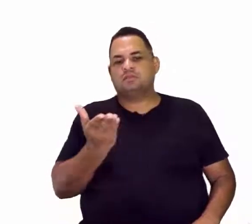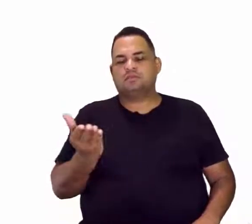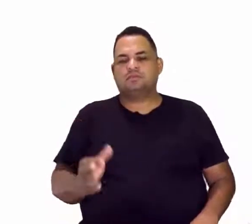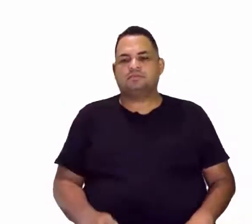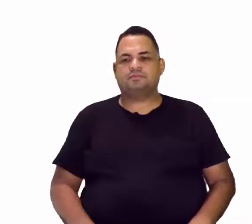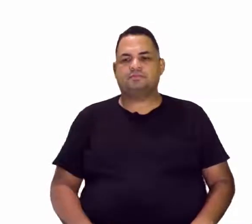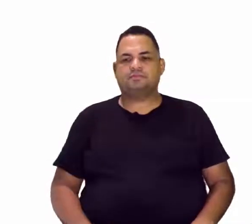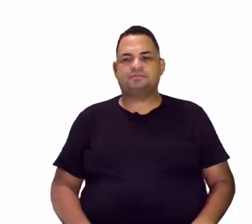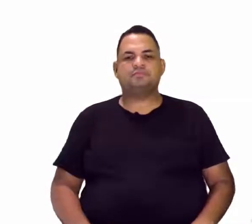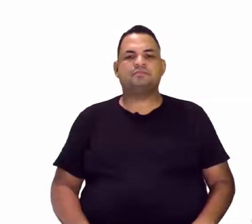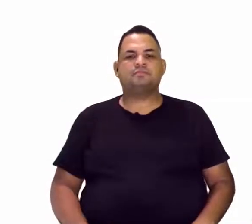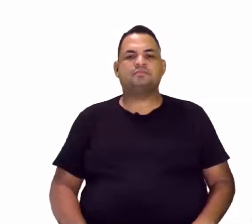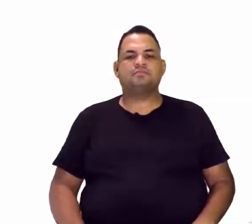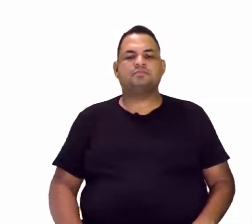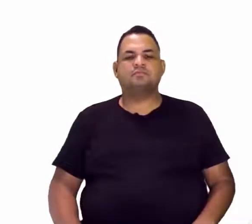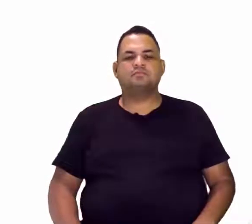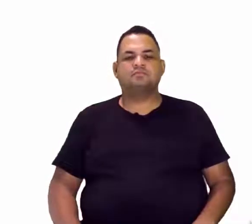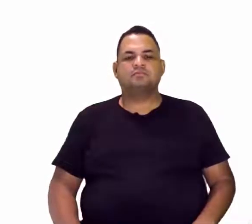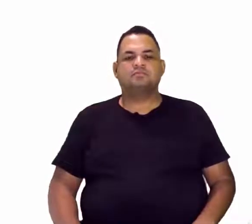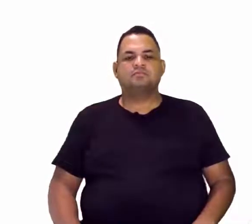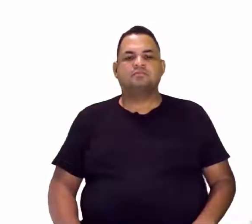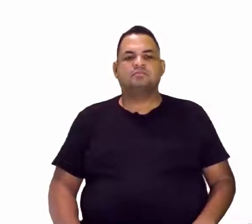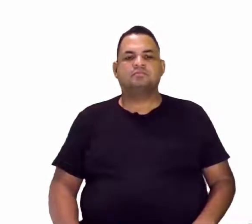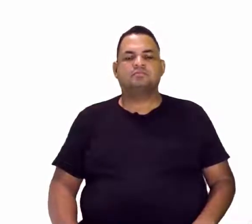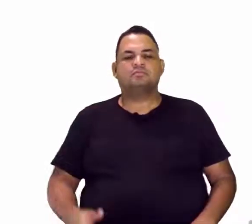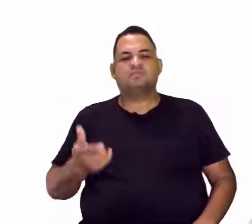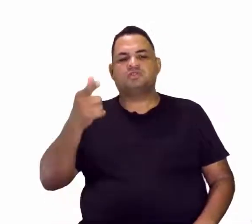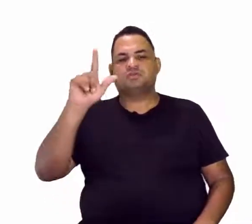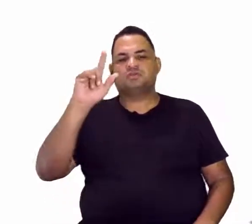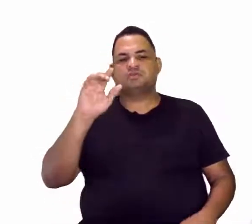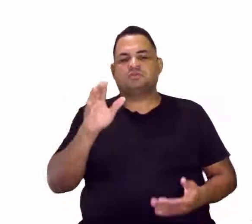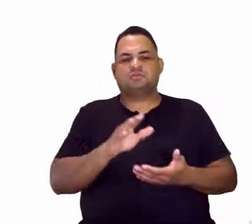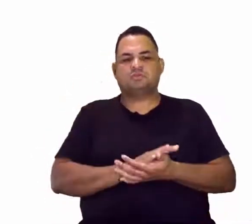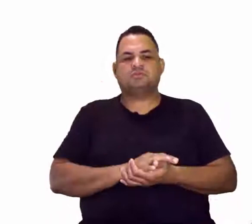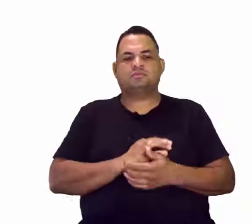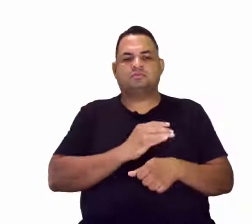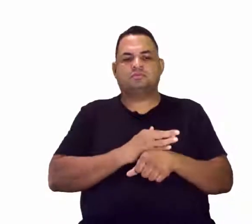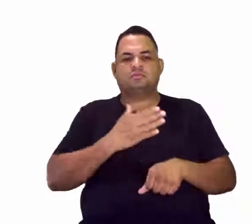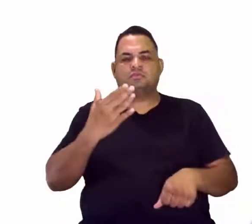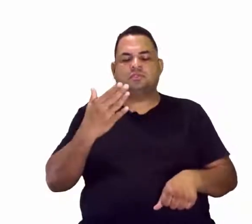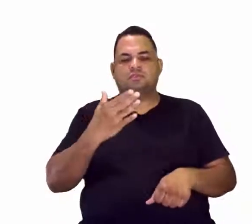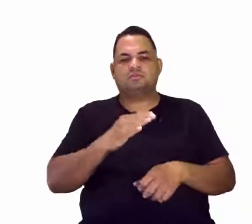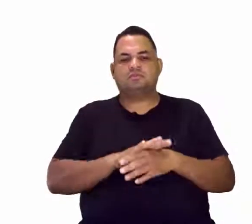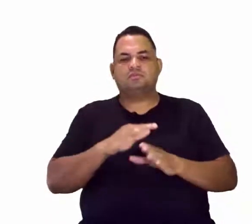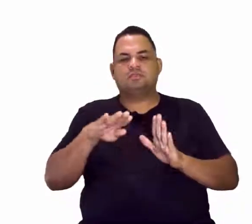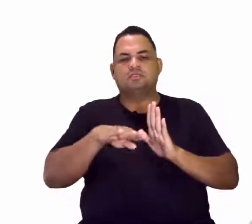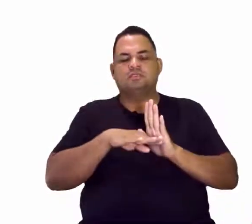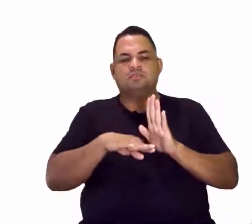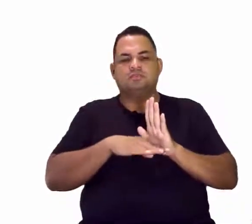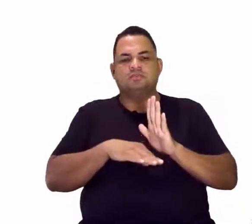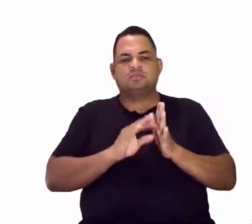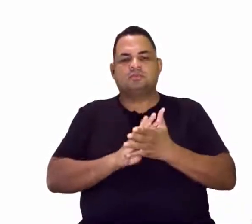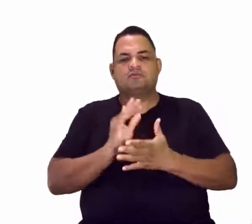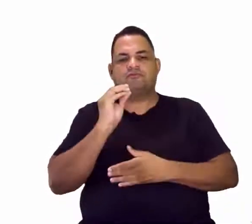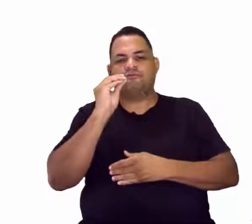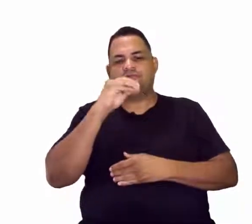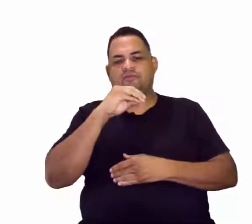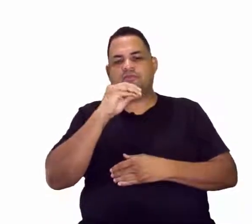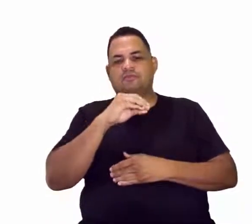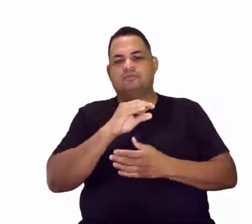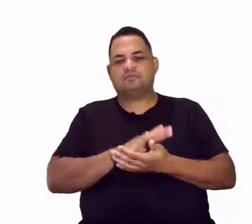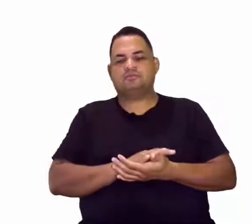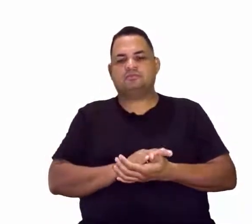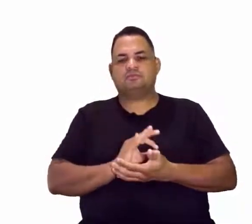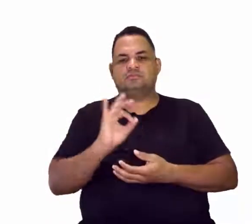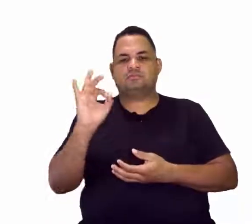o ácido fluorídrico, dentre outros. E o ácido, para ser classificado como fraco, o